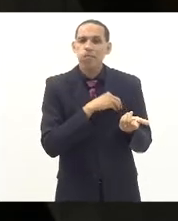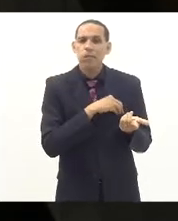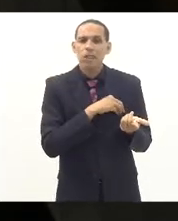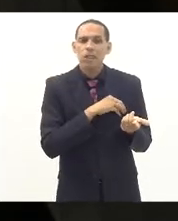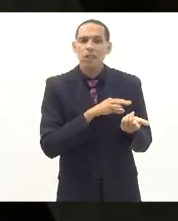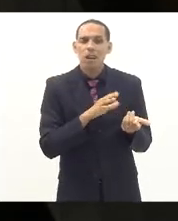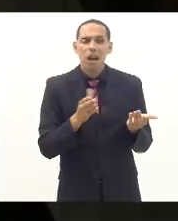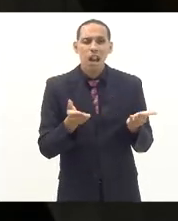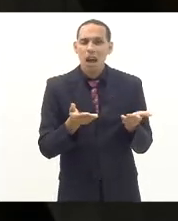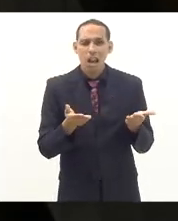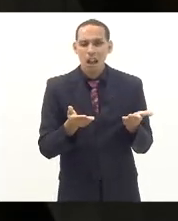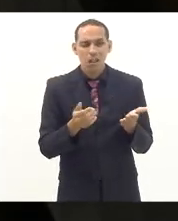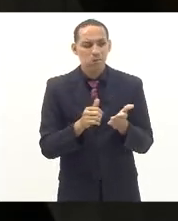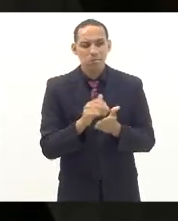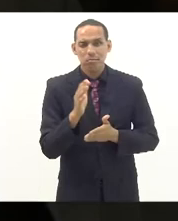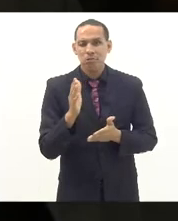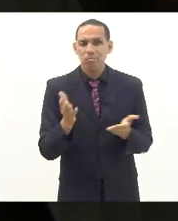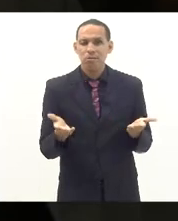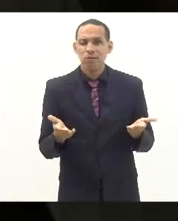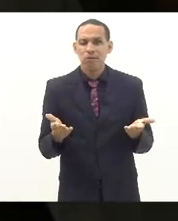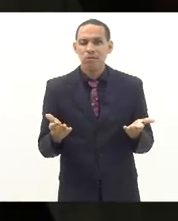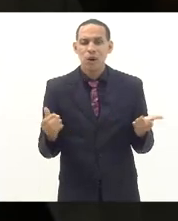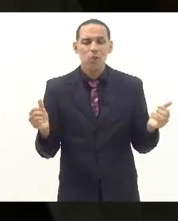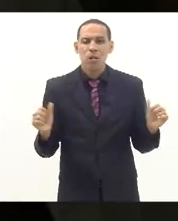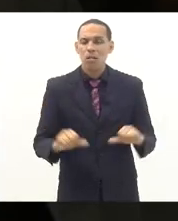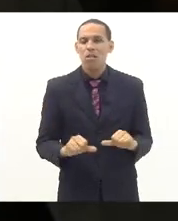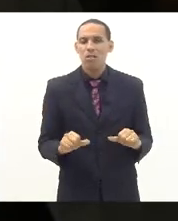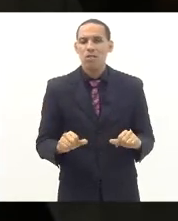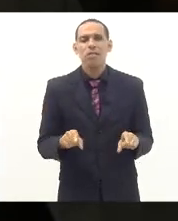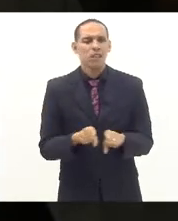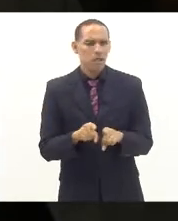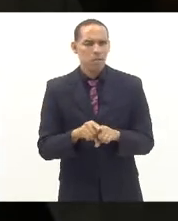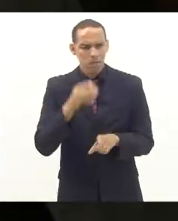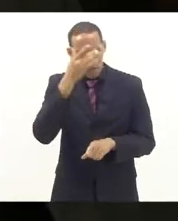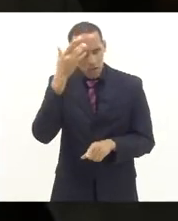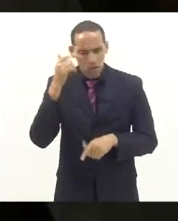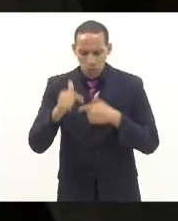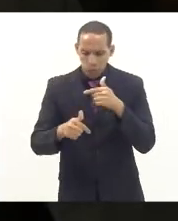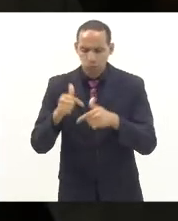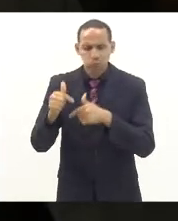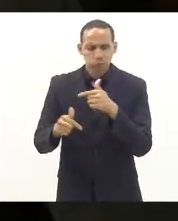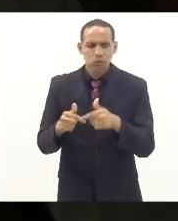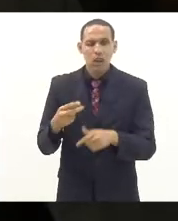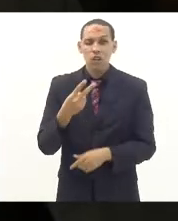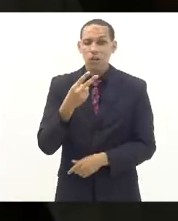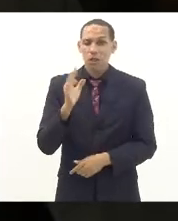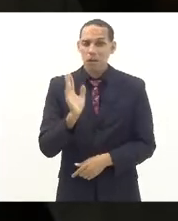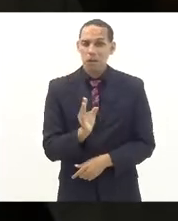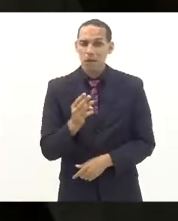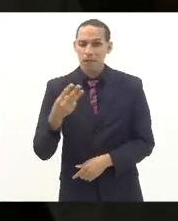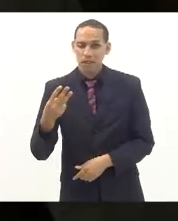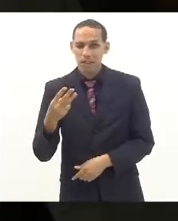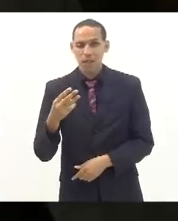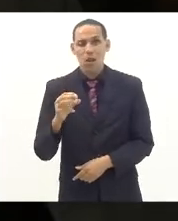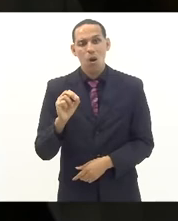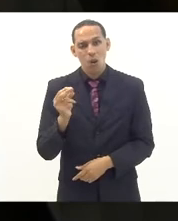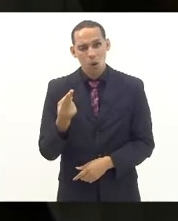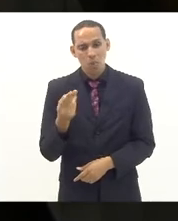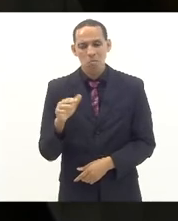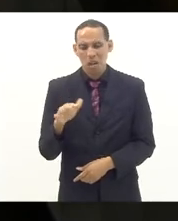encontram em situação é dramática e mesmo assim aqueles que trabalham pelo menos de dois terços ou aproximadamente